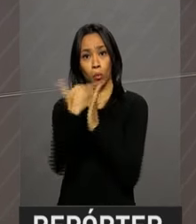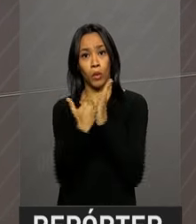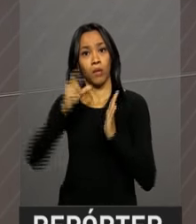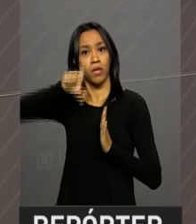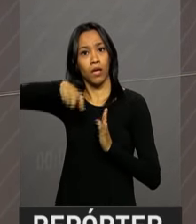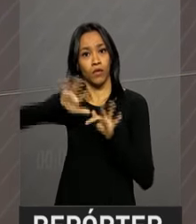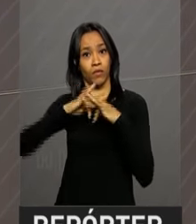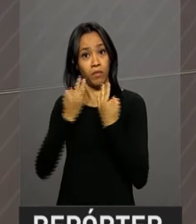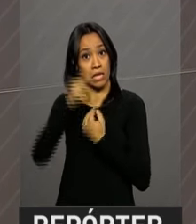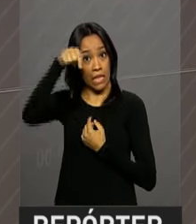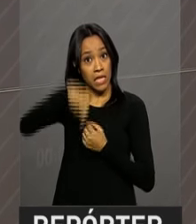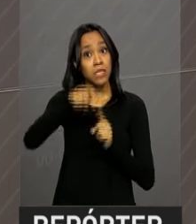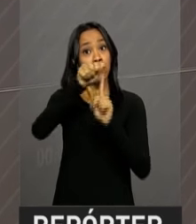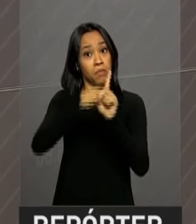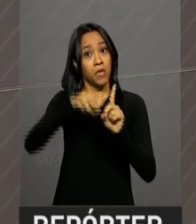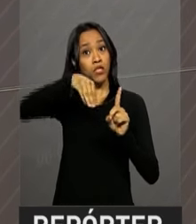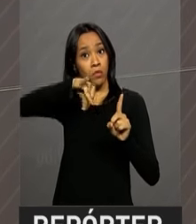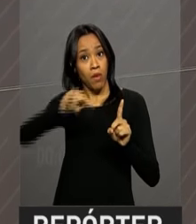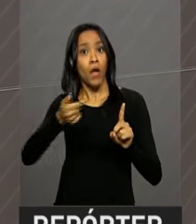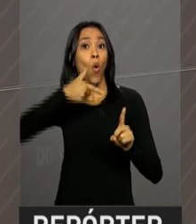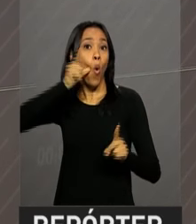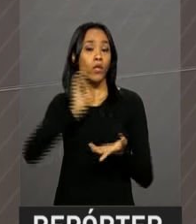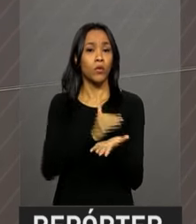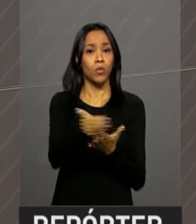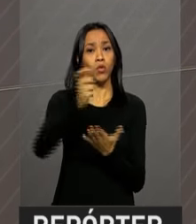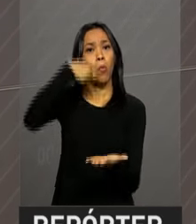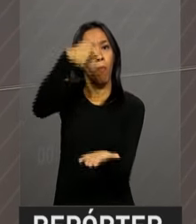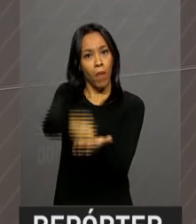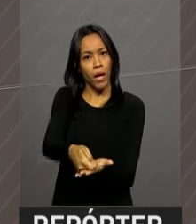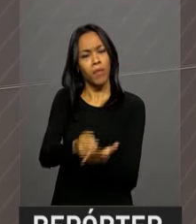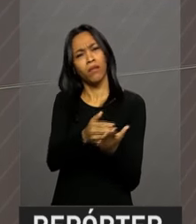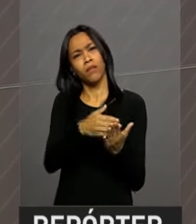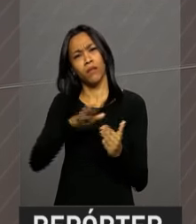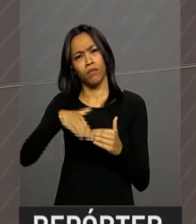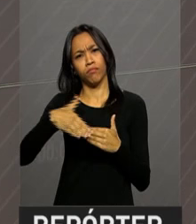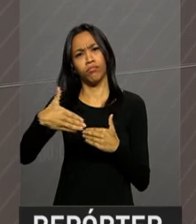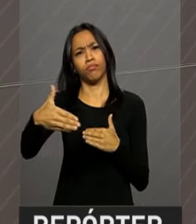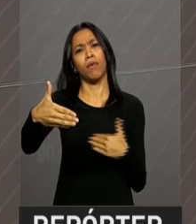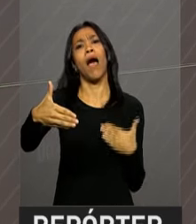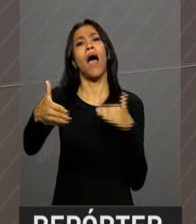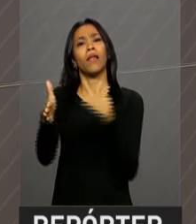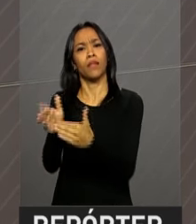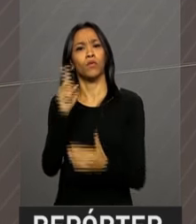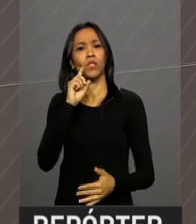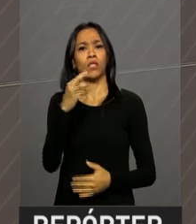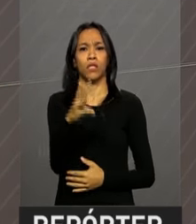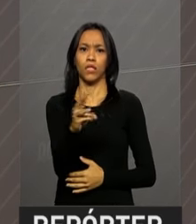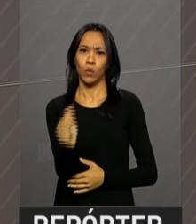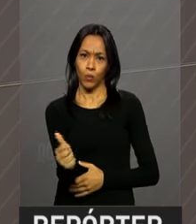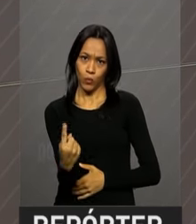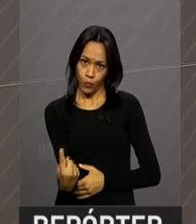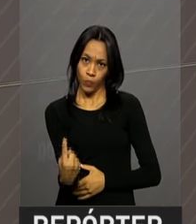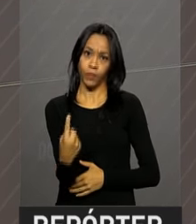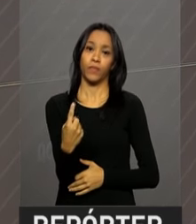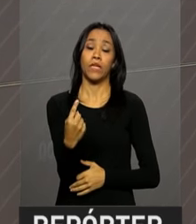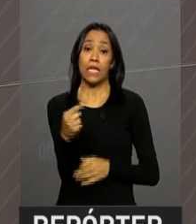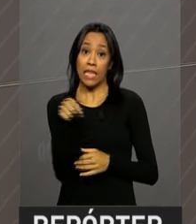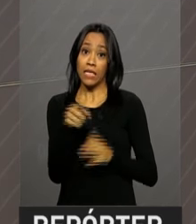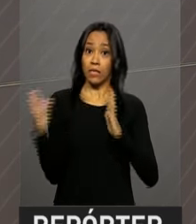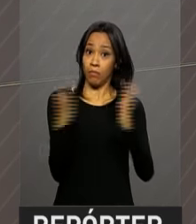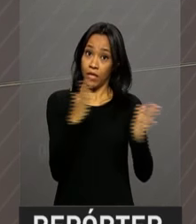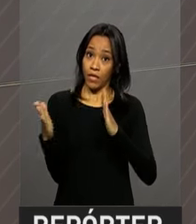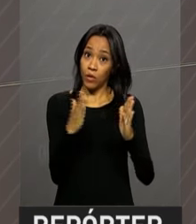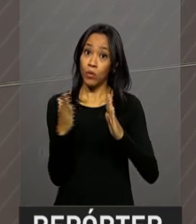de maio os pagamentos tiveram início ontem e seguem até o próximo dia 31 nesse período vão ser